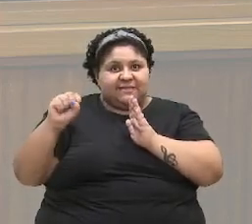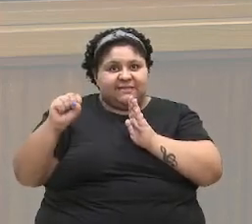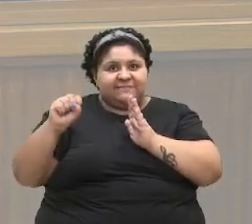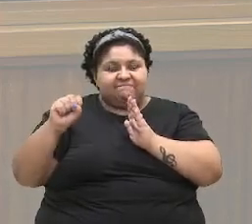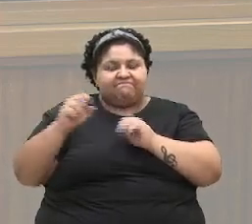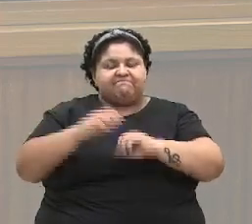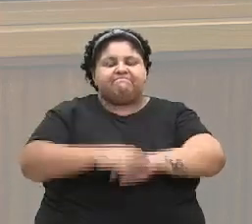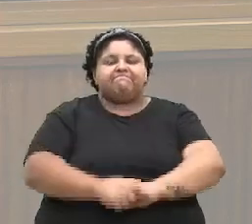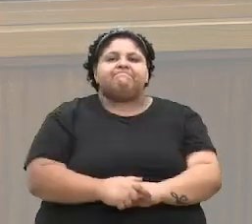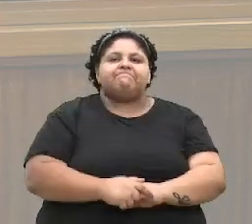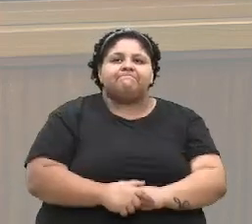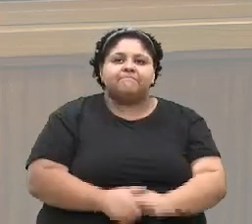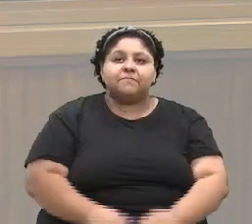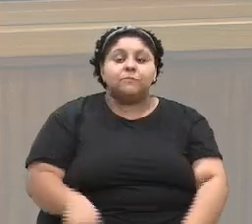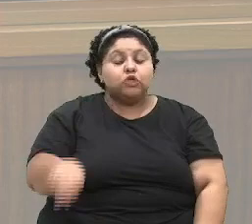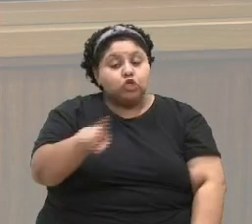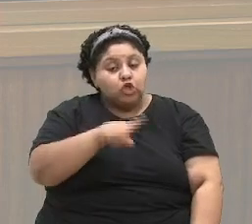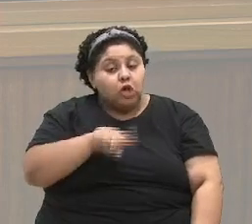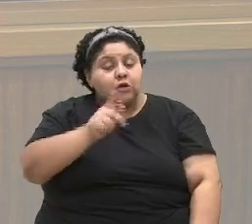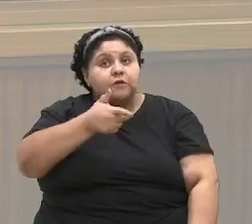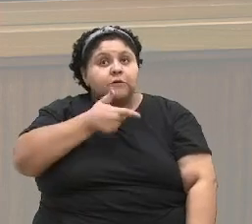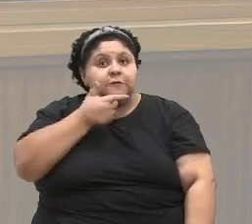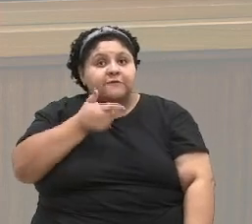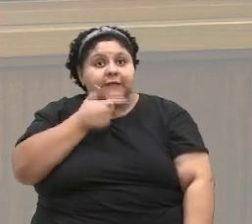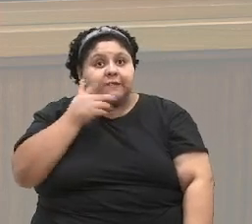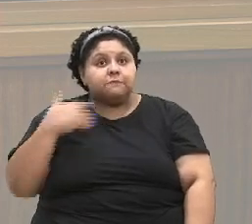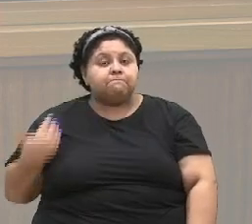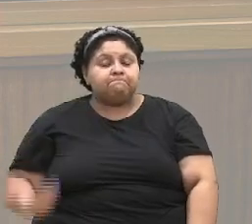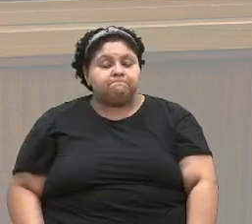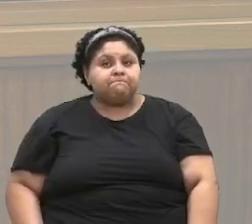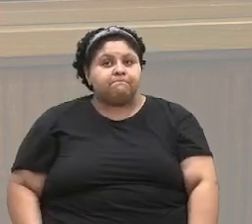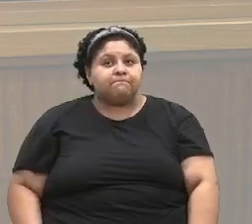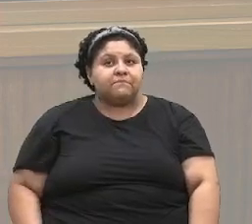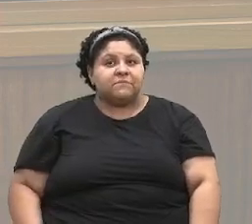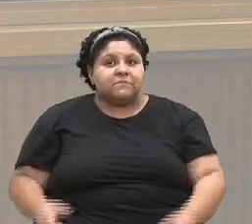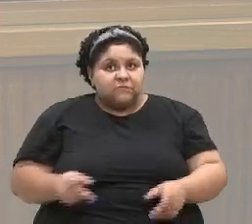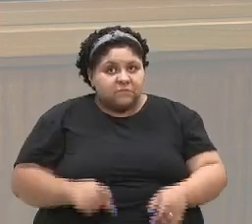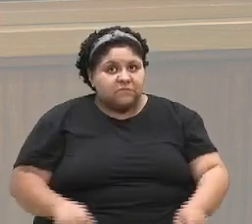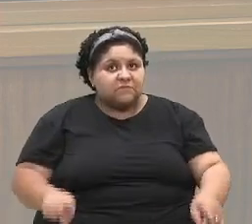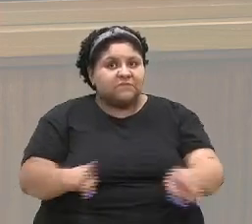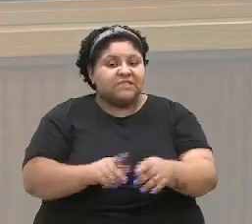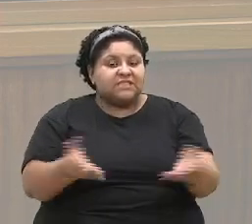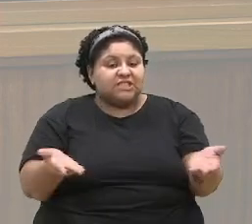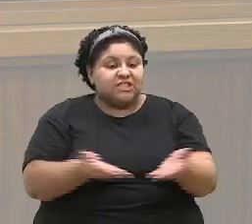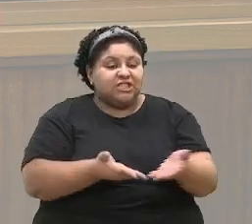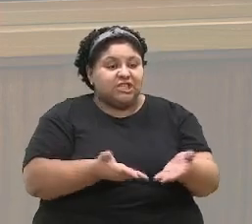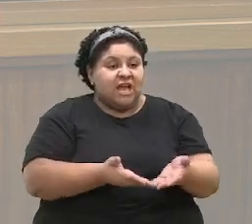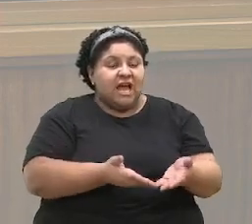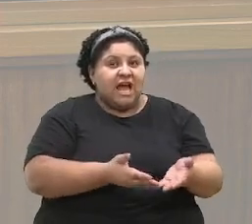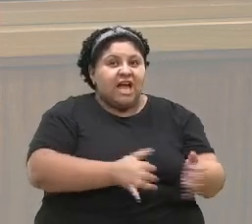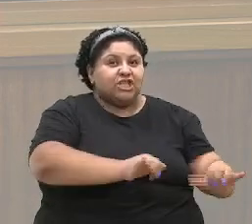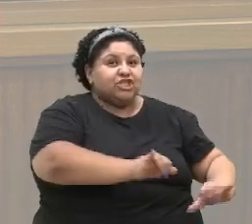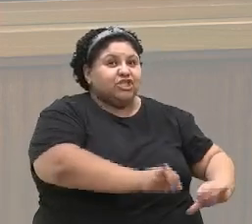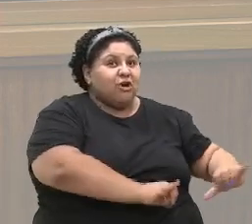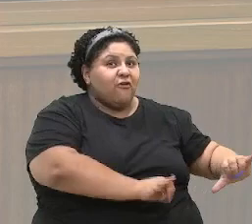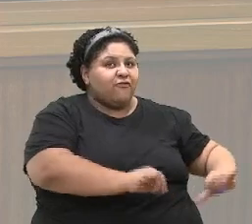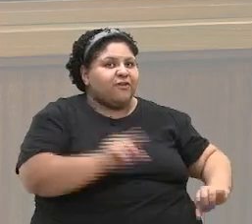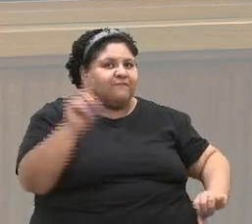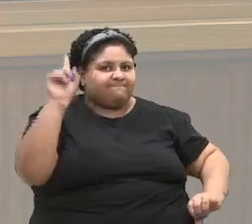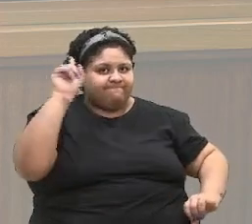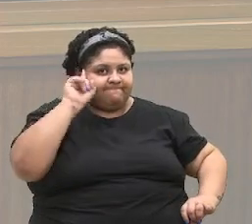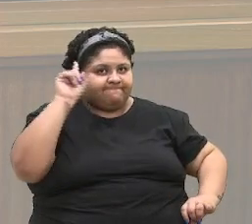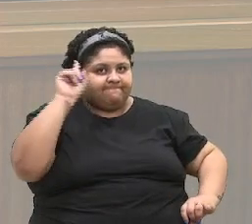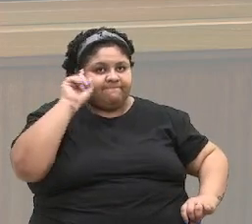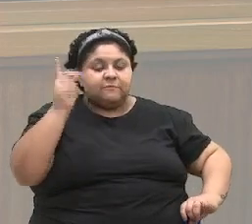nós estamos falando, então, de uma população que já sofre diariamente.